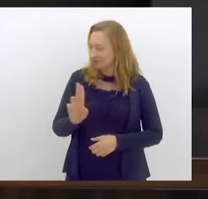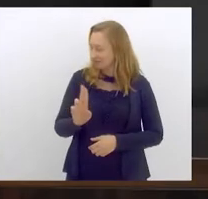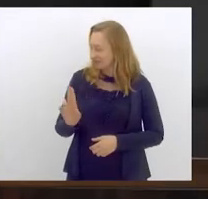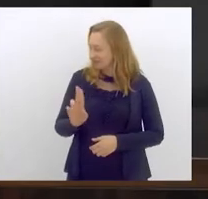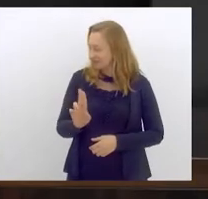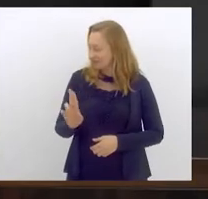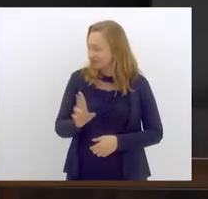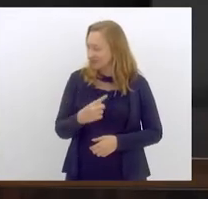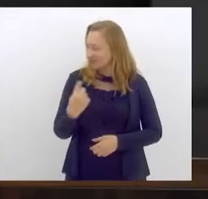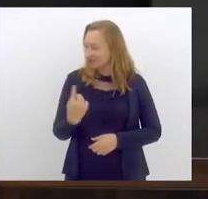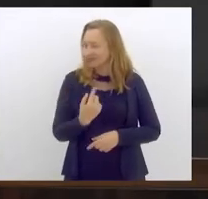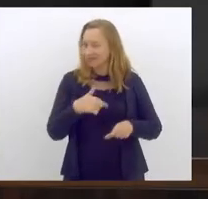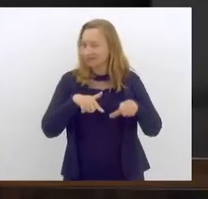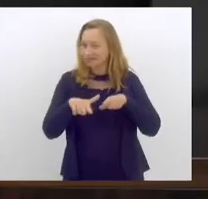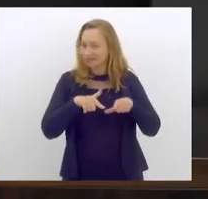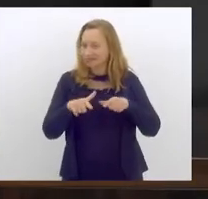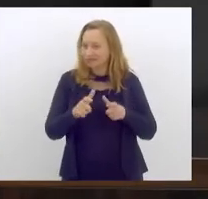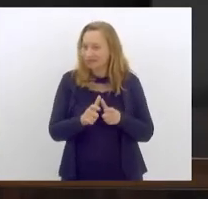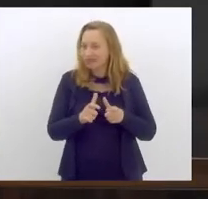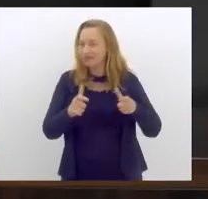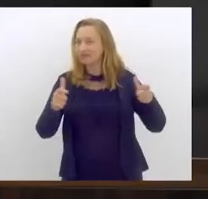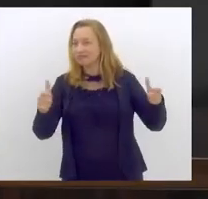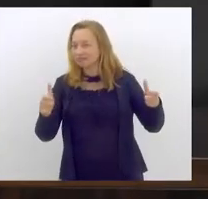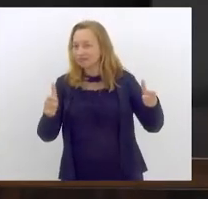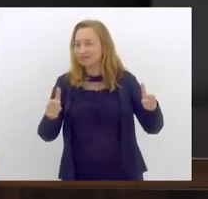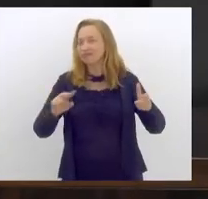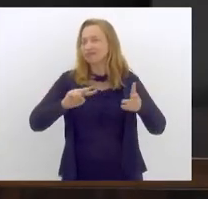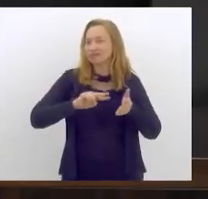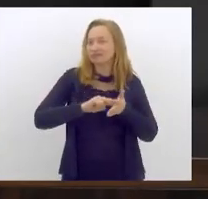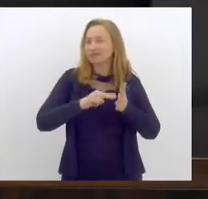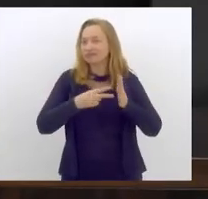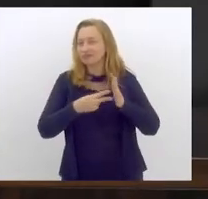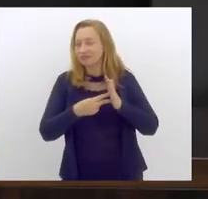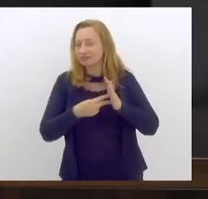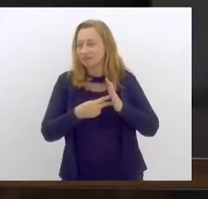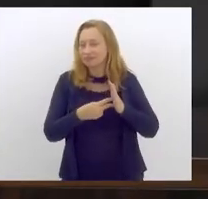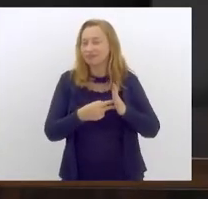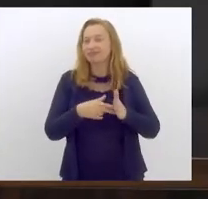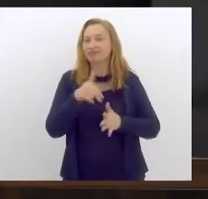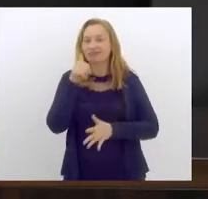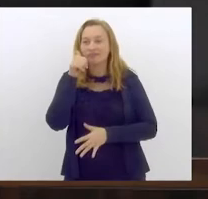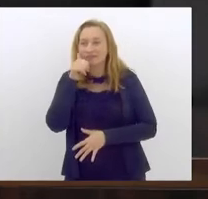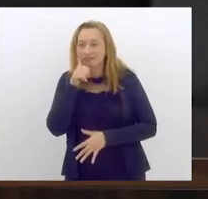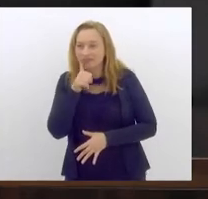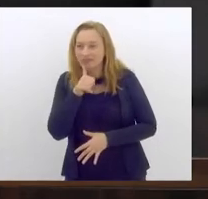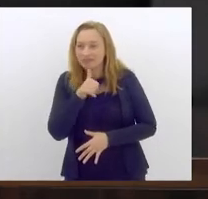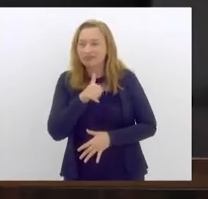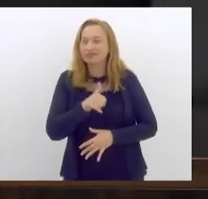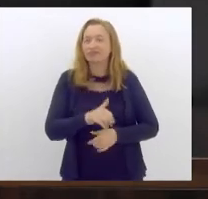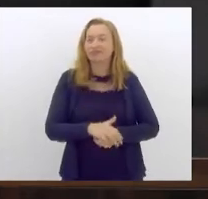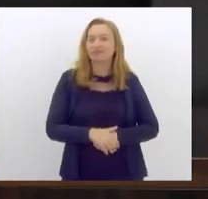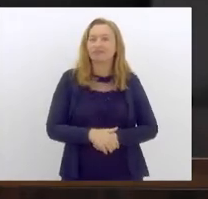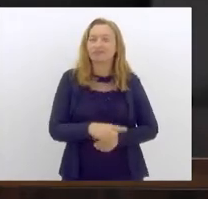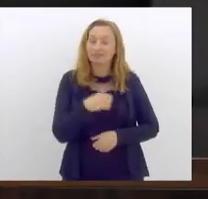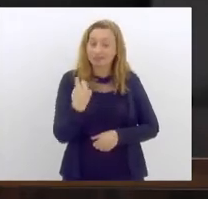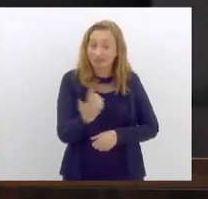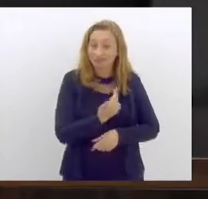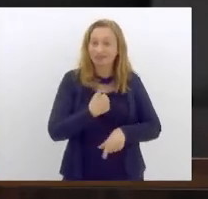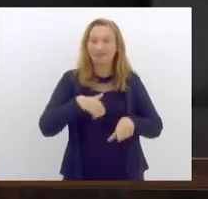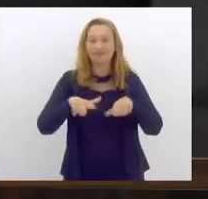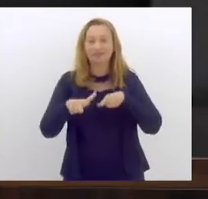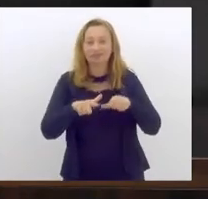num trabalho muito maior que significa levar as mulheres levar o nosso trabalho